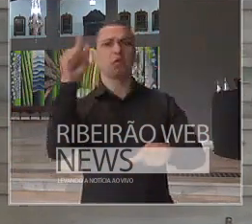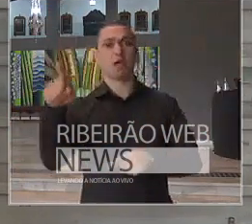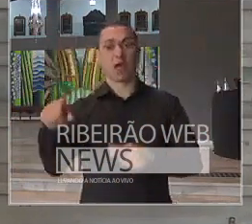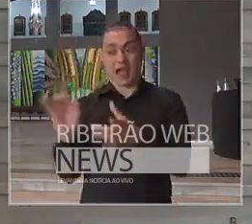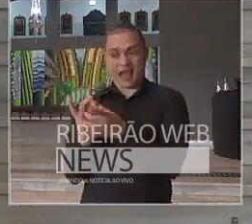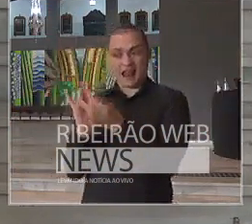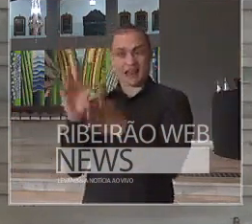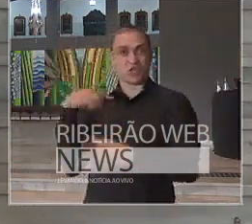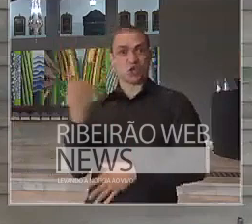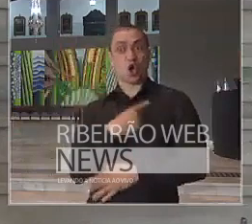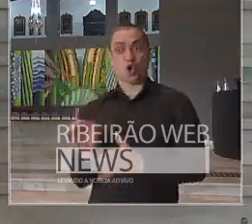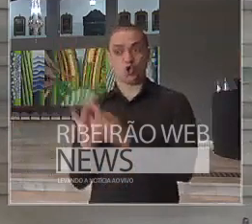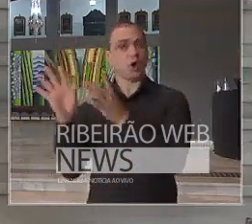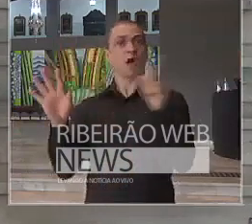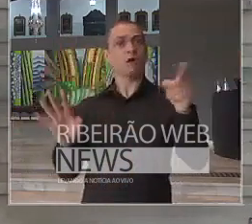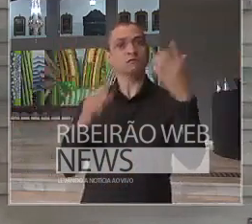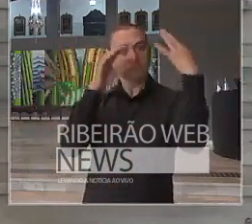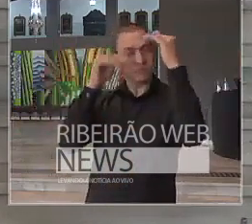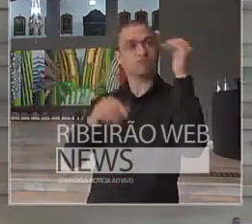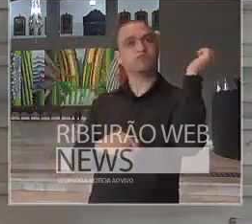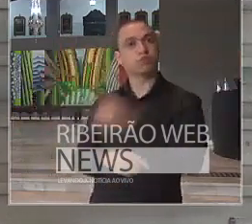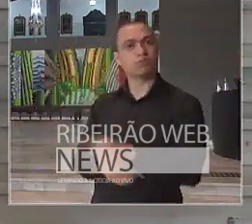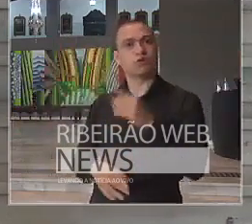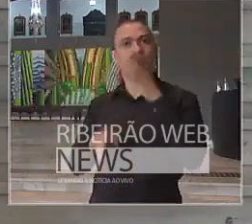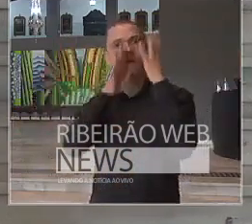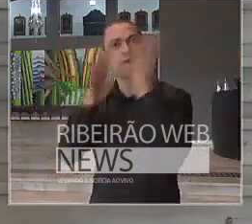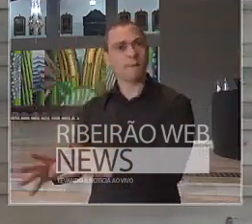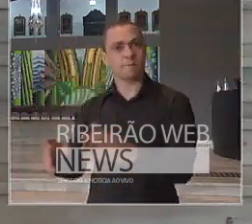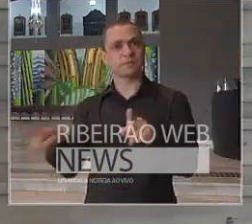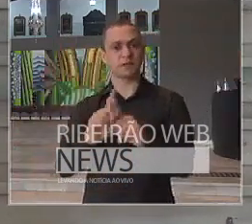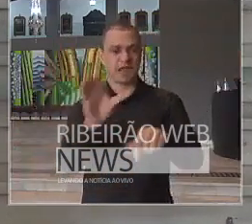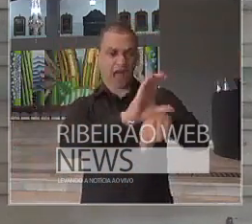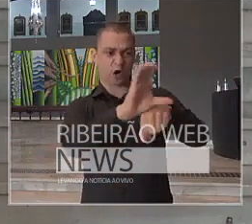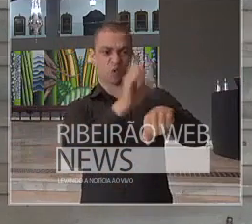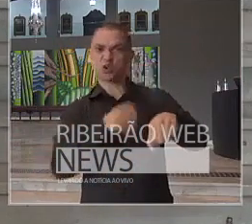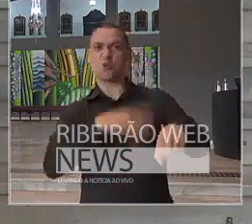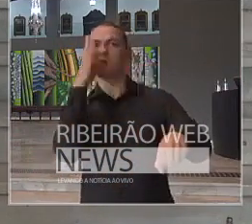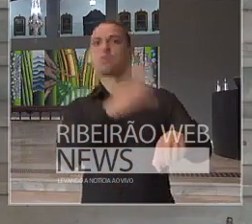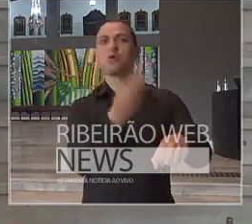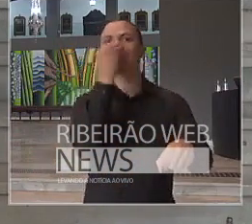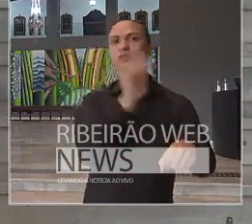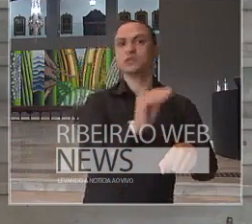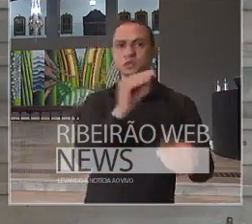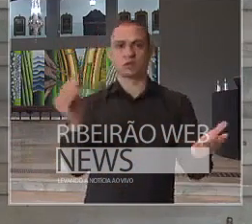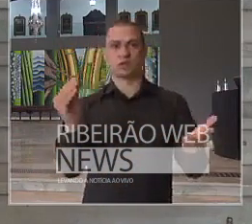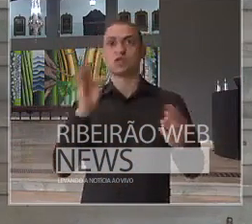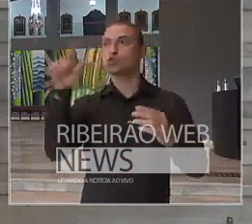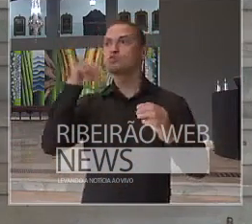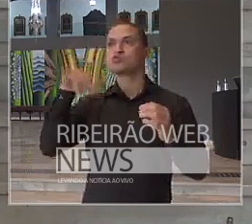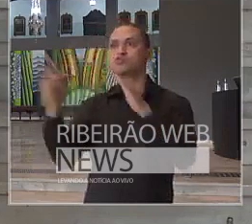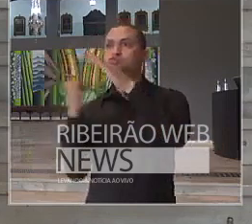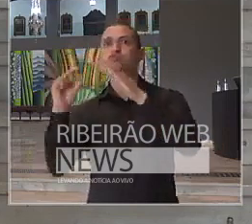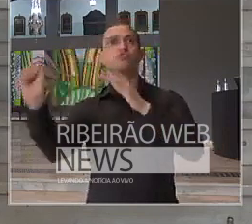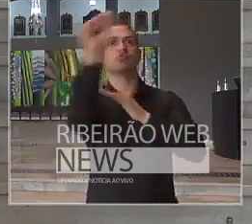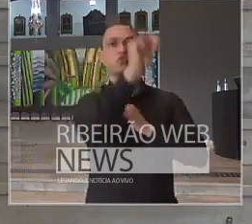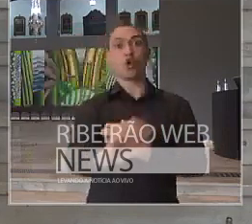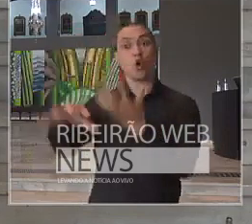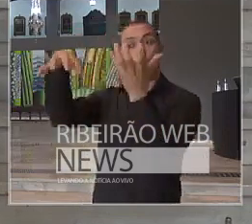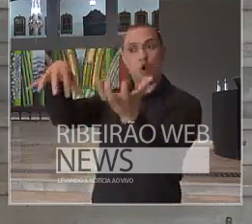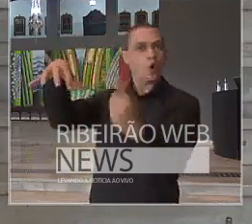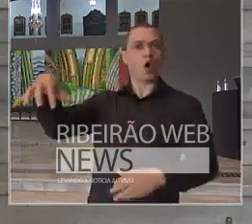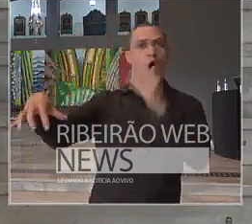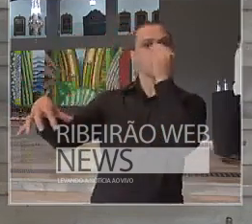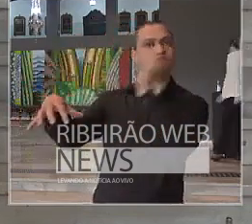da democracia agressões da constituição agressões as instituições agressão ao congresso